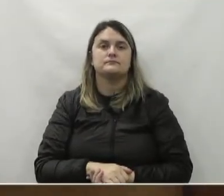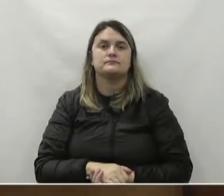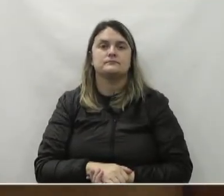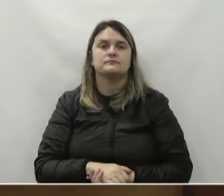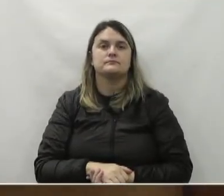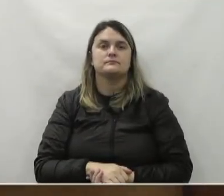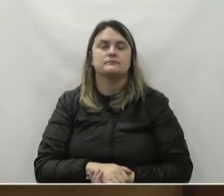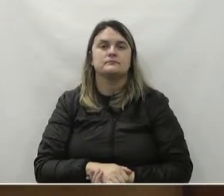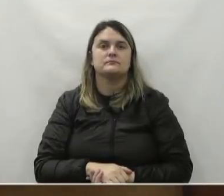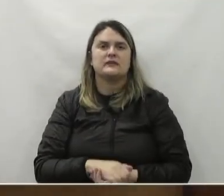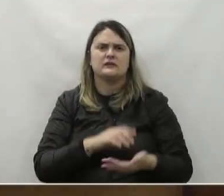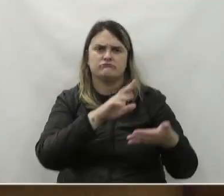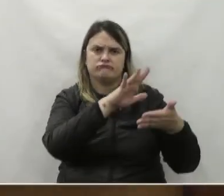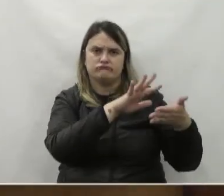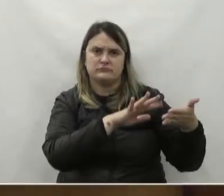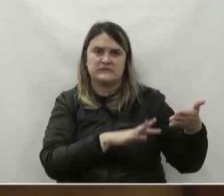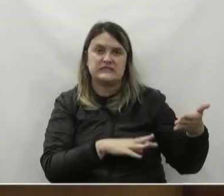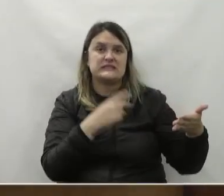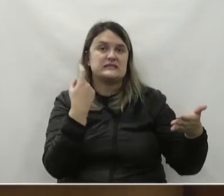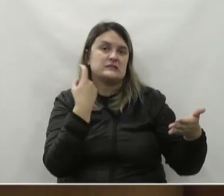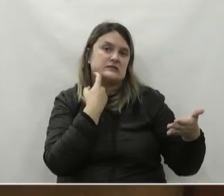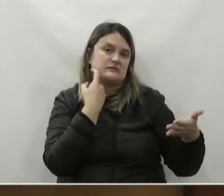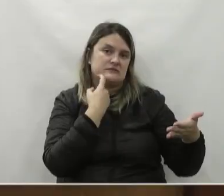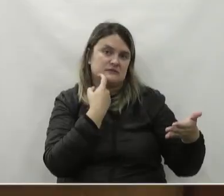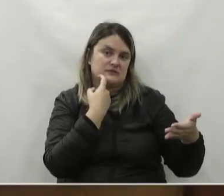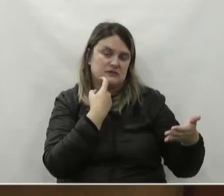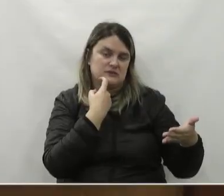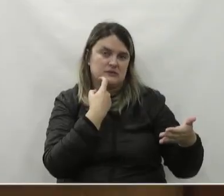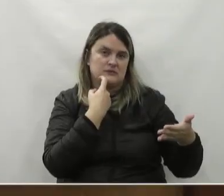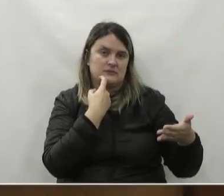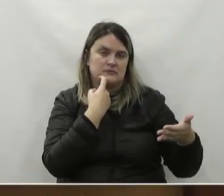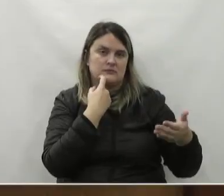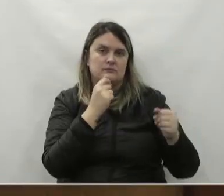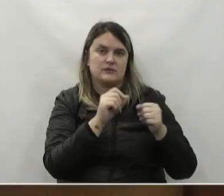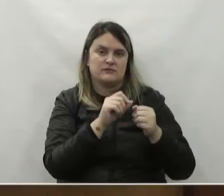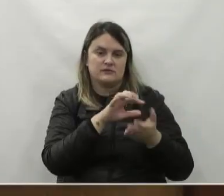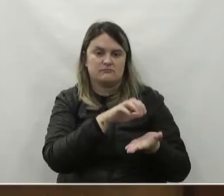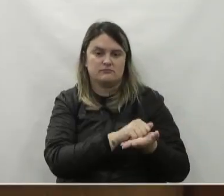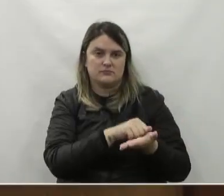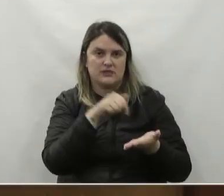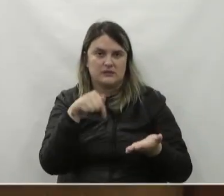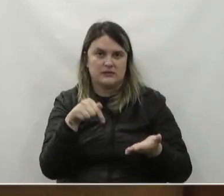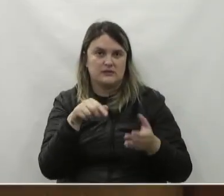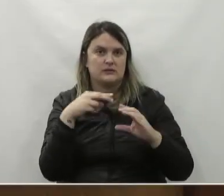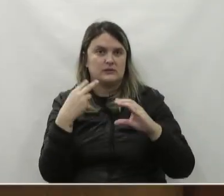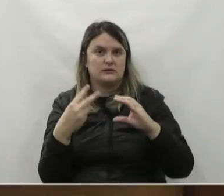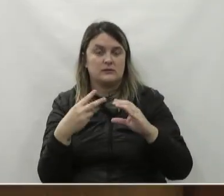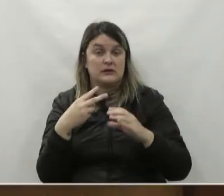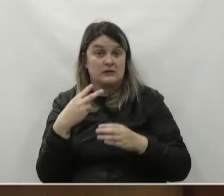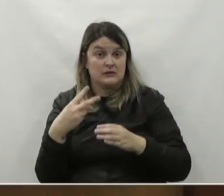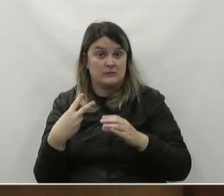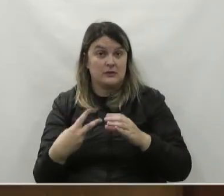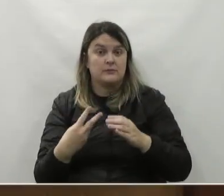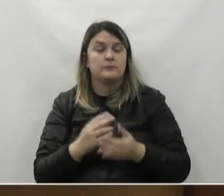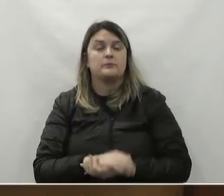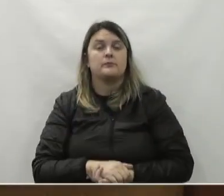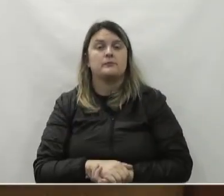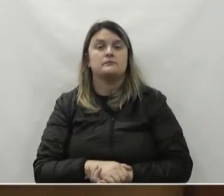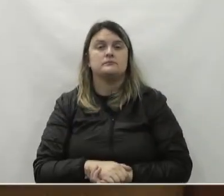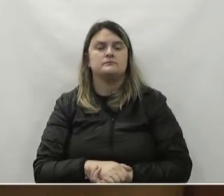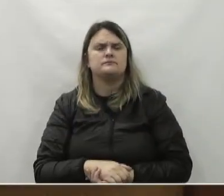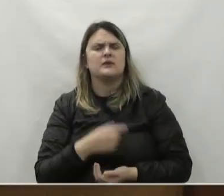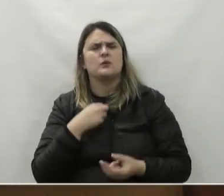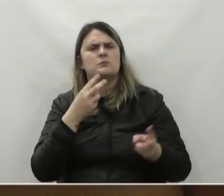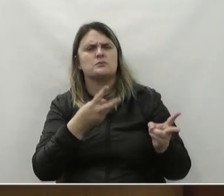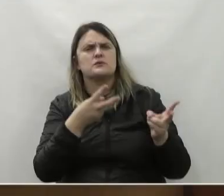tivemos, a redação dele foi na sexta-feira, né, fizemos a redação para protocolar aqui na Câmara, e pude